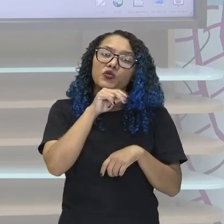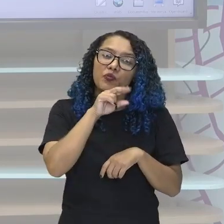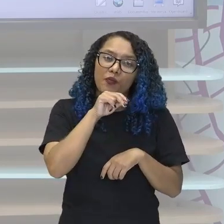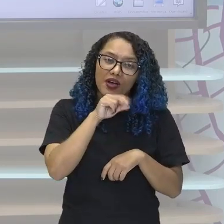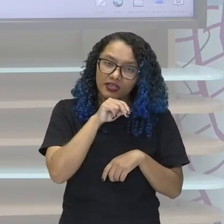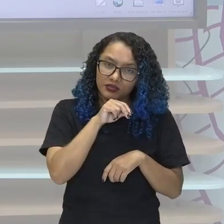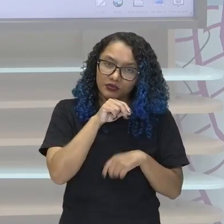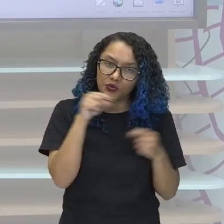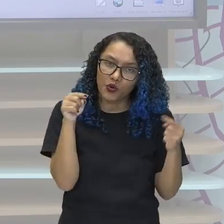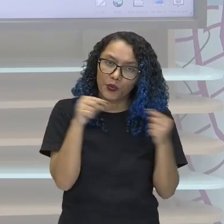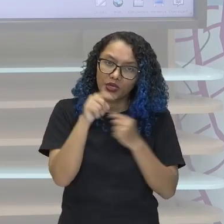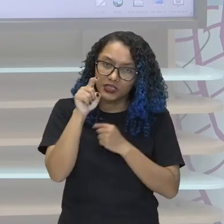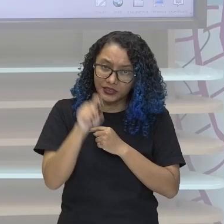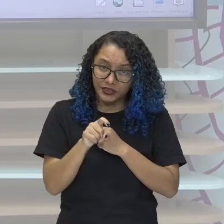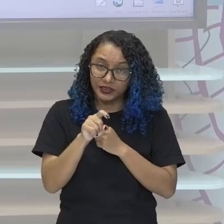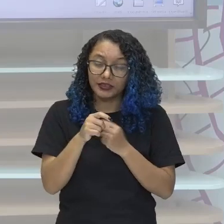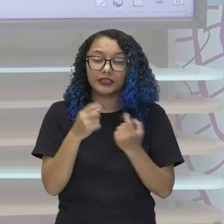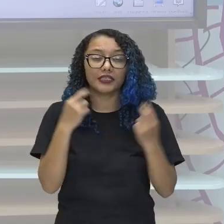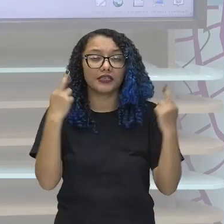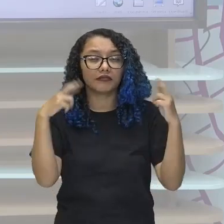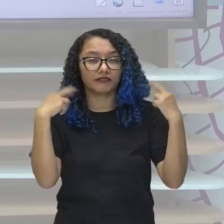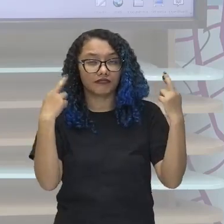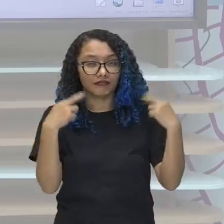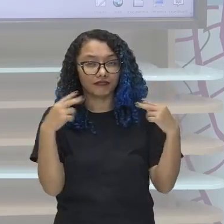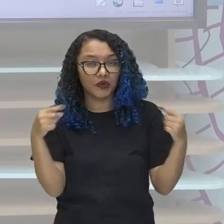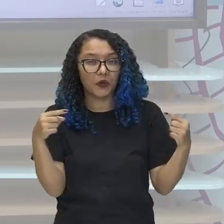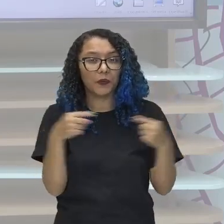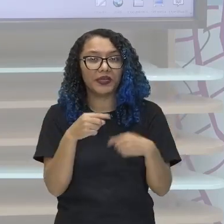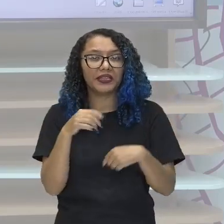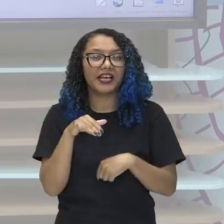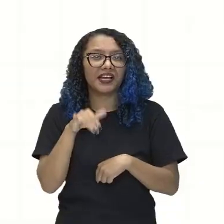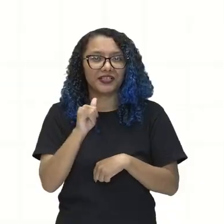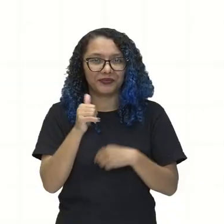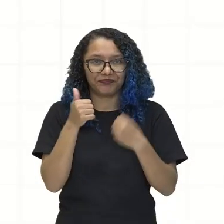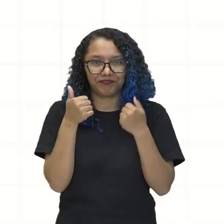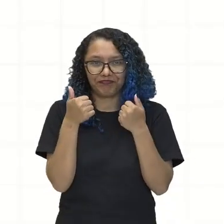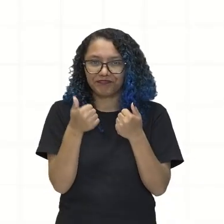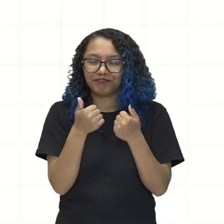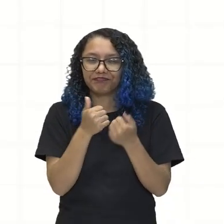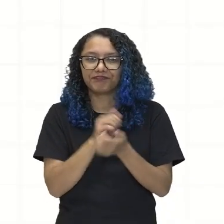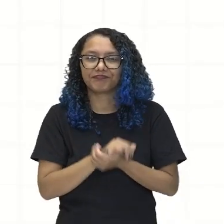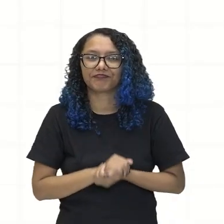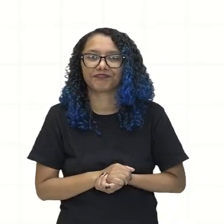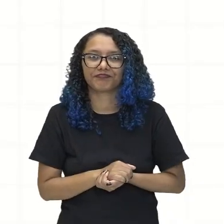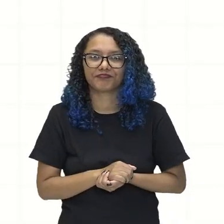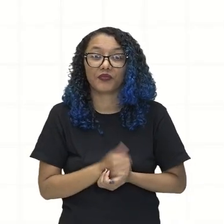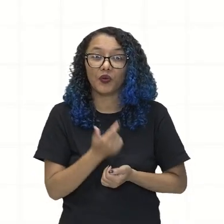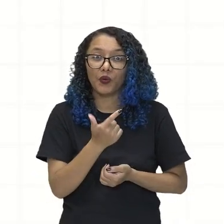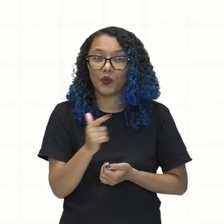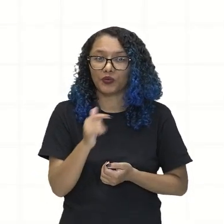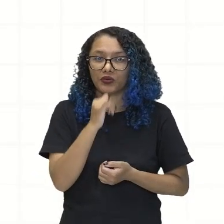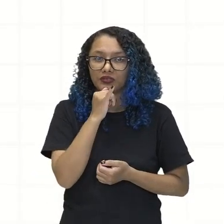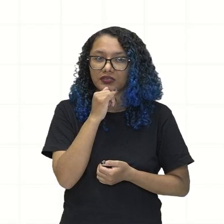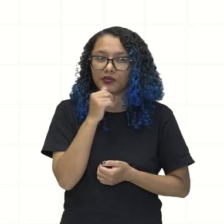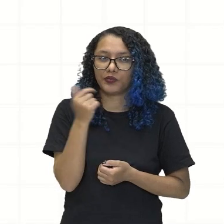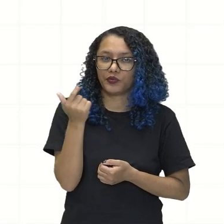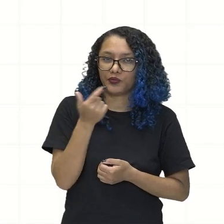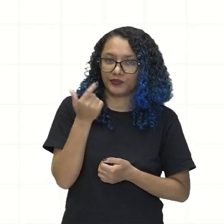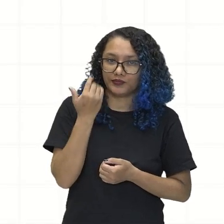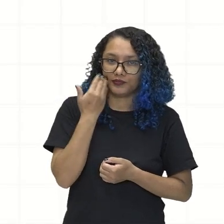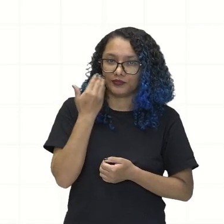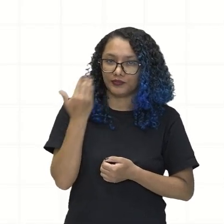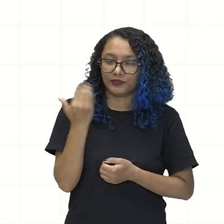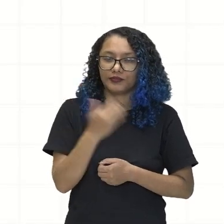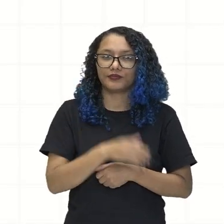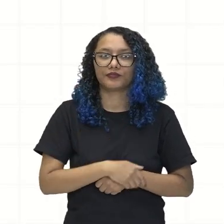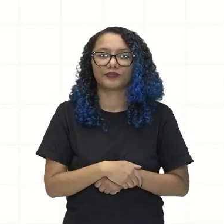as ovelhas foram chamadas de Y. Vamos continuar? Olha só, me segue. Exemplo 2. No exemplo